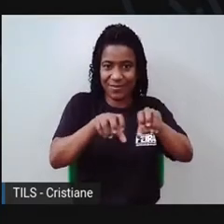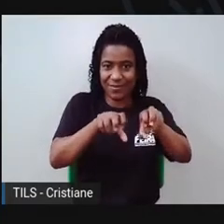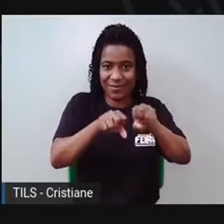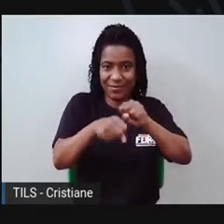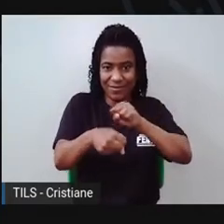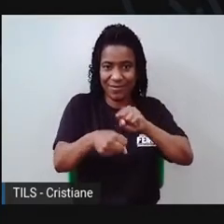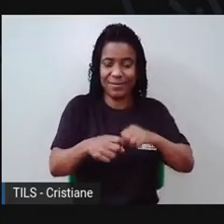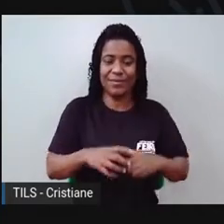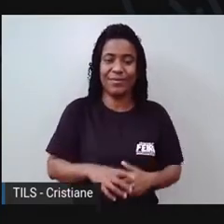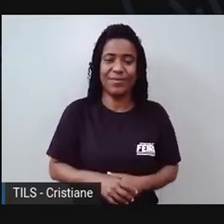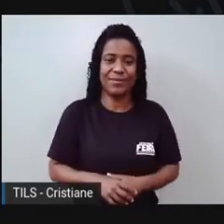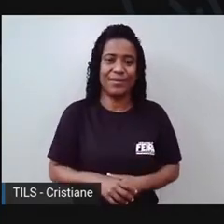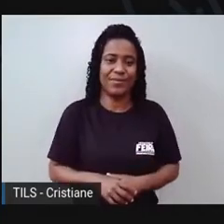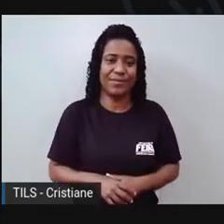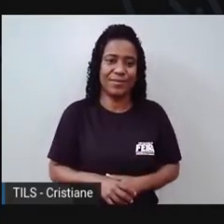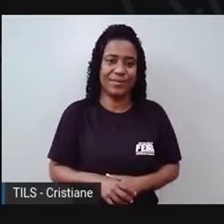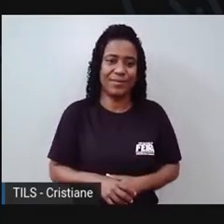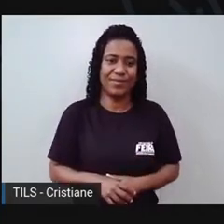Vai enxugar bem.